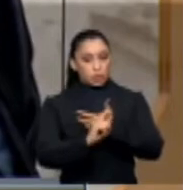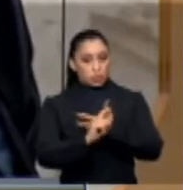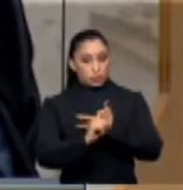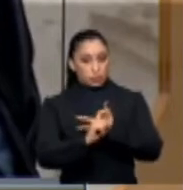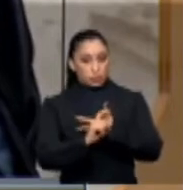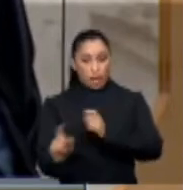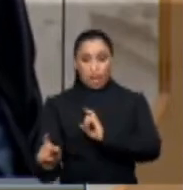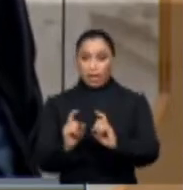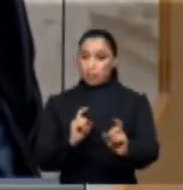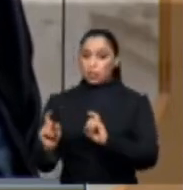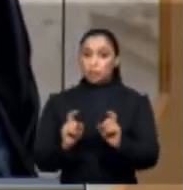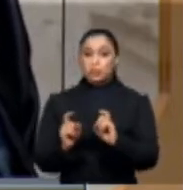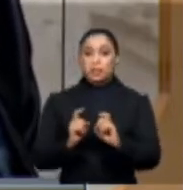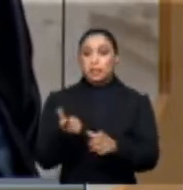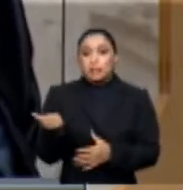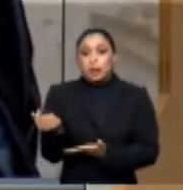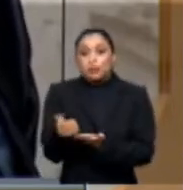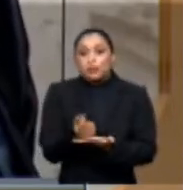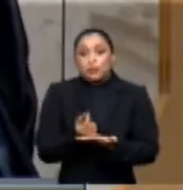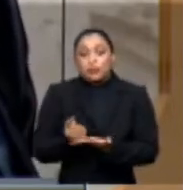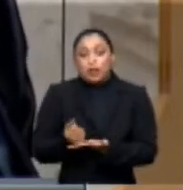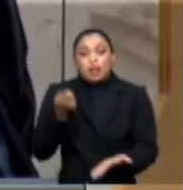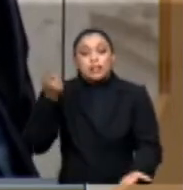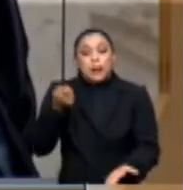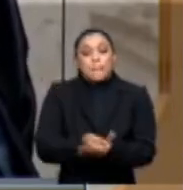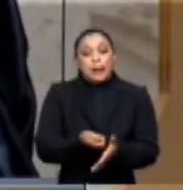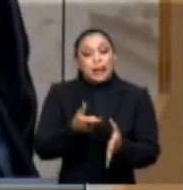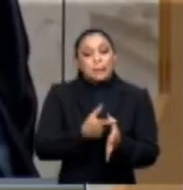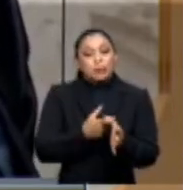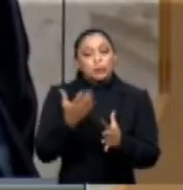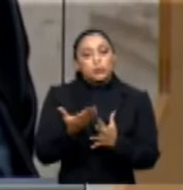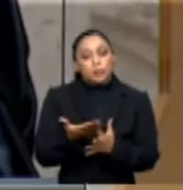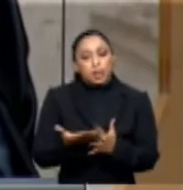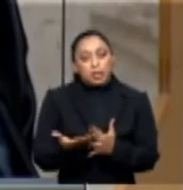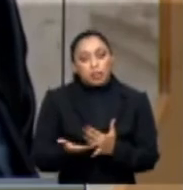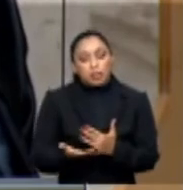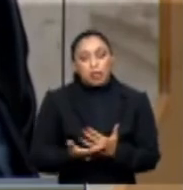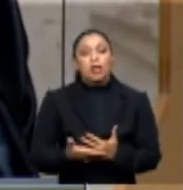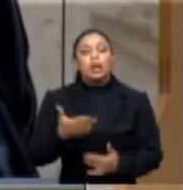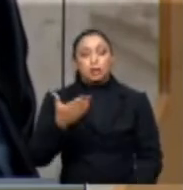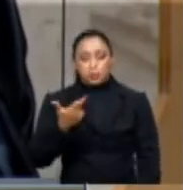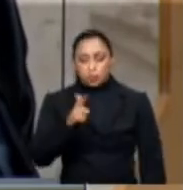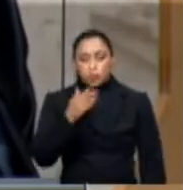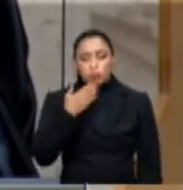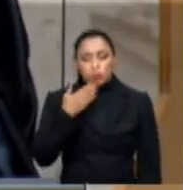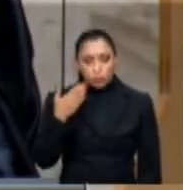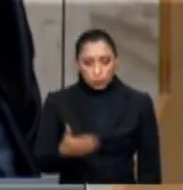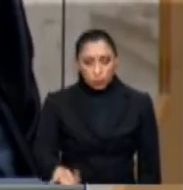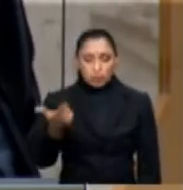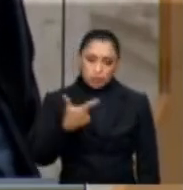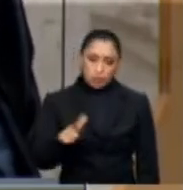a administração dos recursos destinados ao pagamento dos precatórios e dos RPVs cabe ao